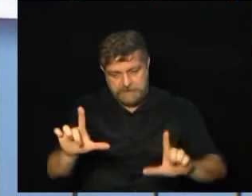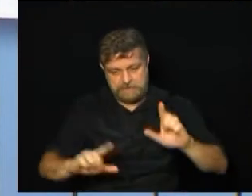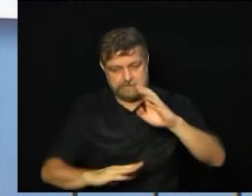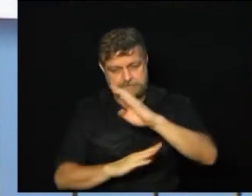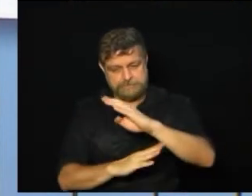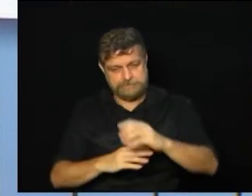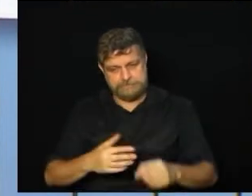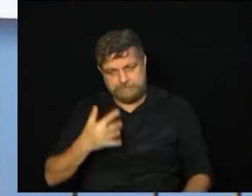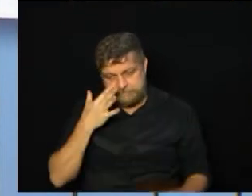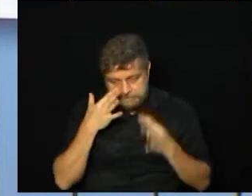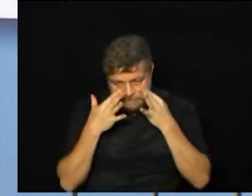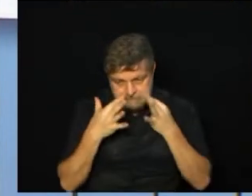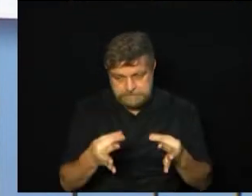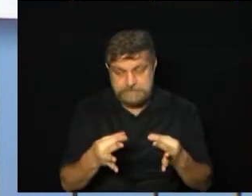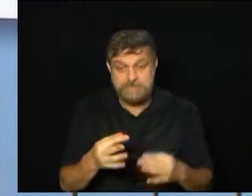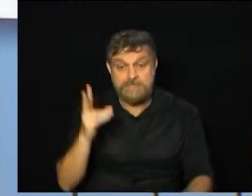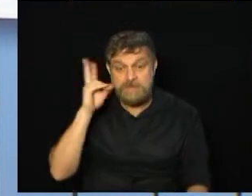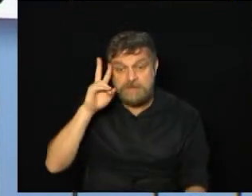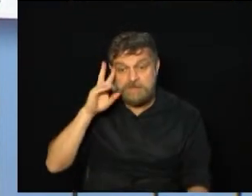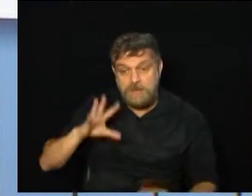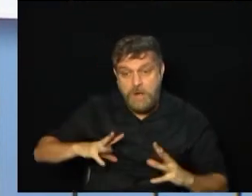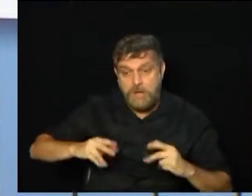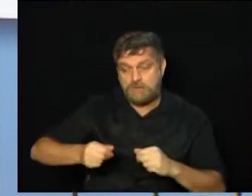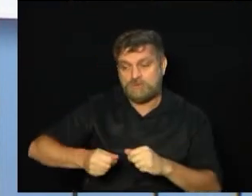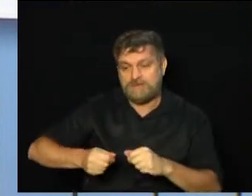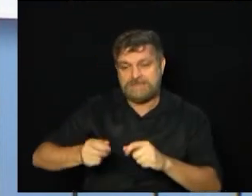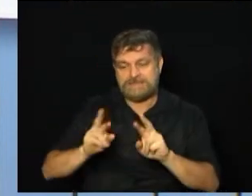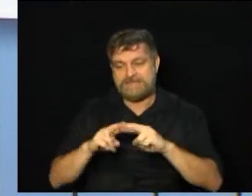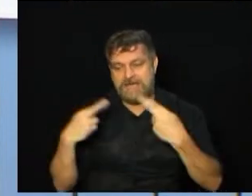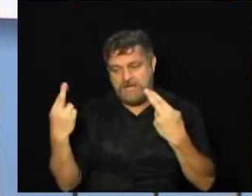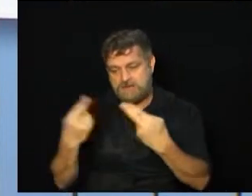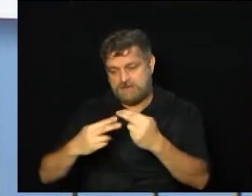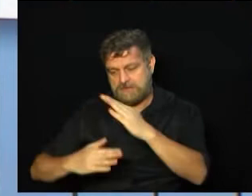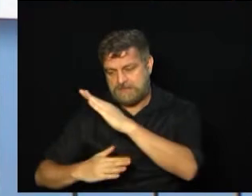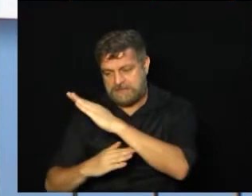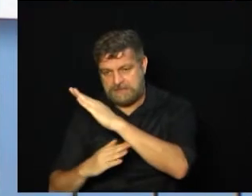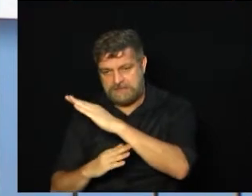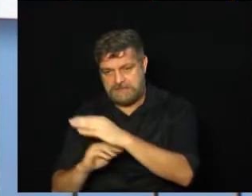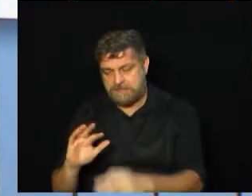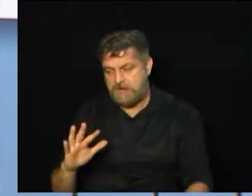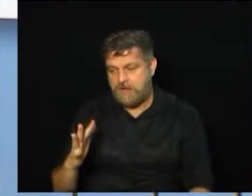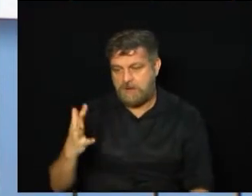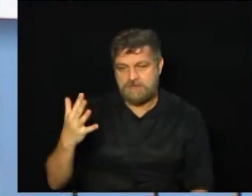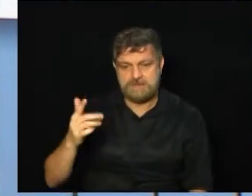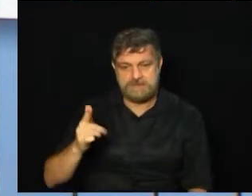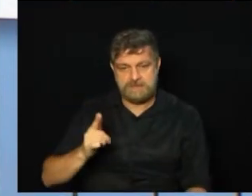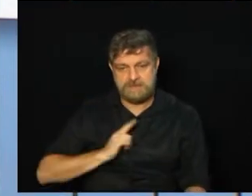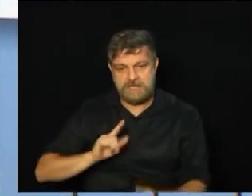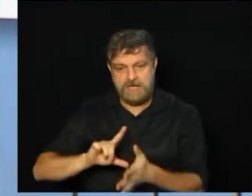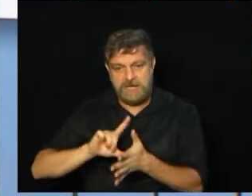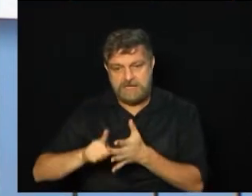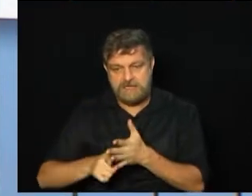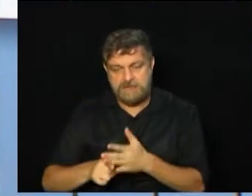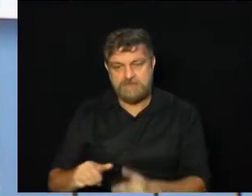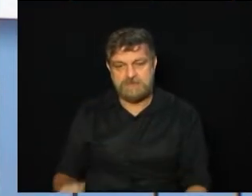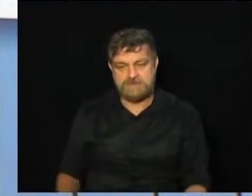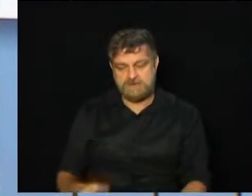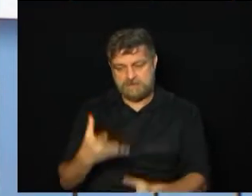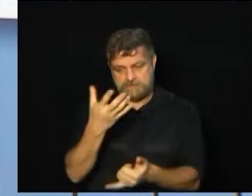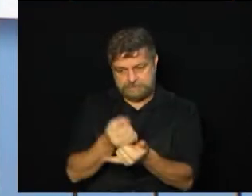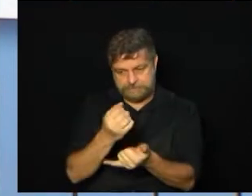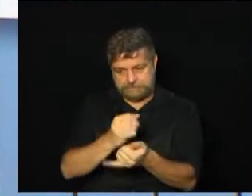reunião também, lembrando que todas as reuniões que acontecem na Câmara Municipal de Campinas depois ficam disponíveis